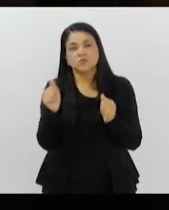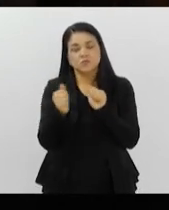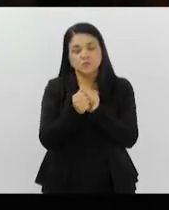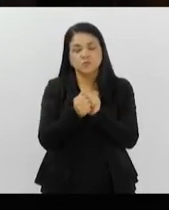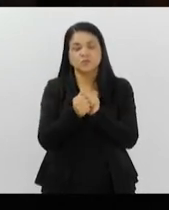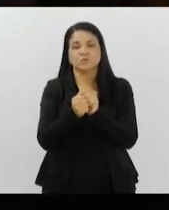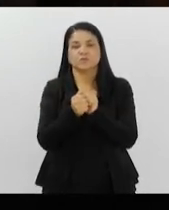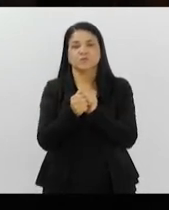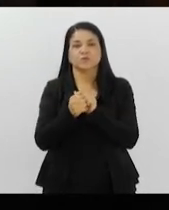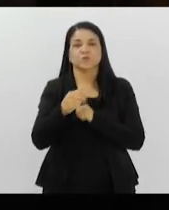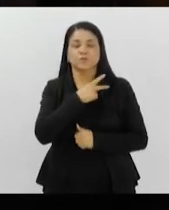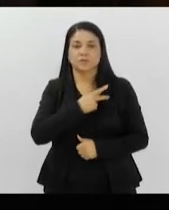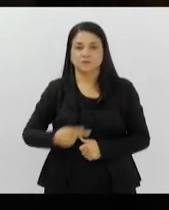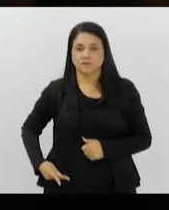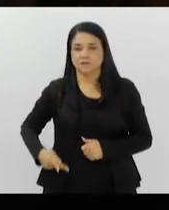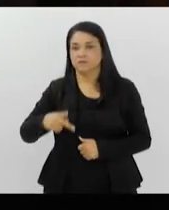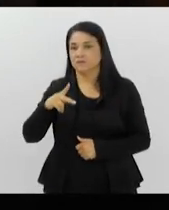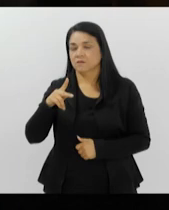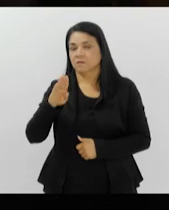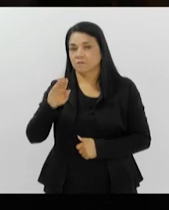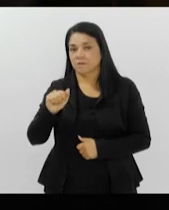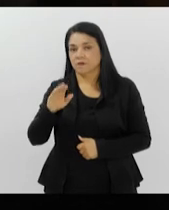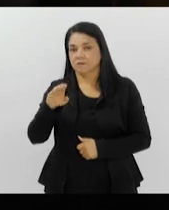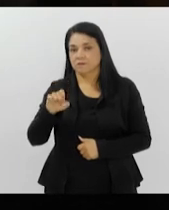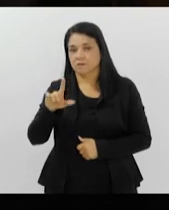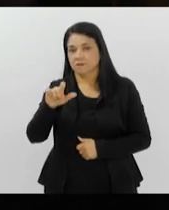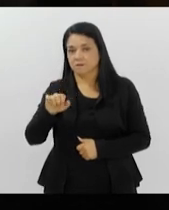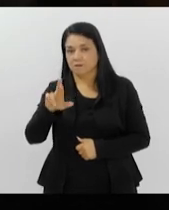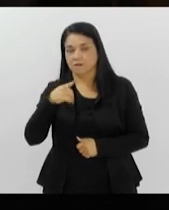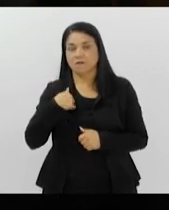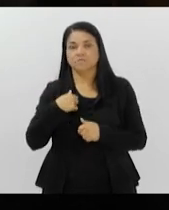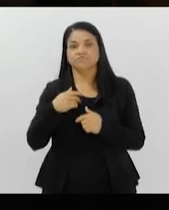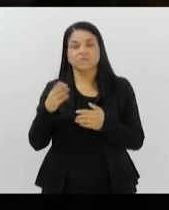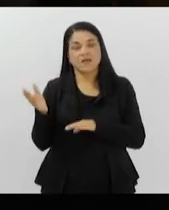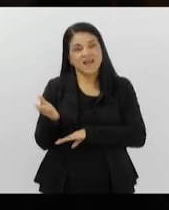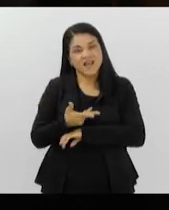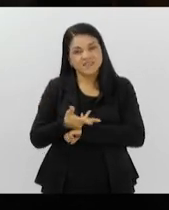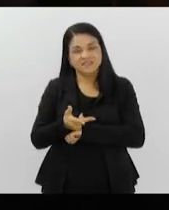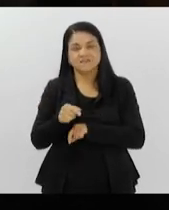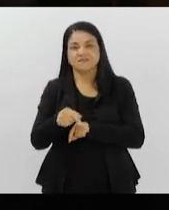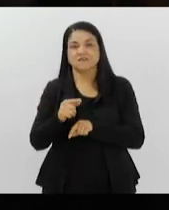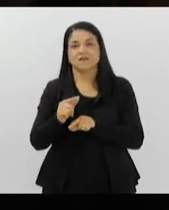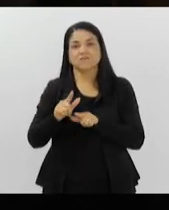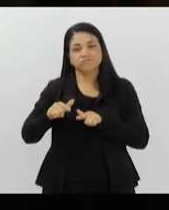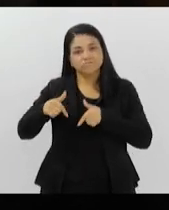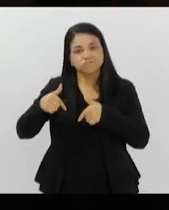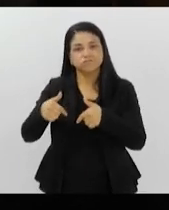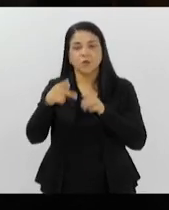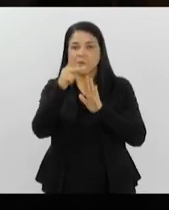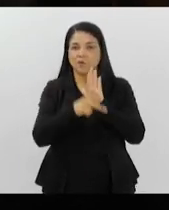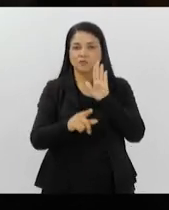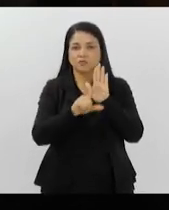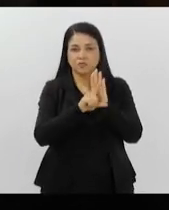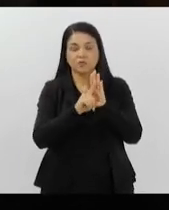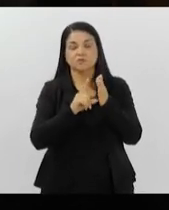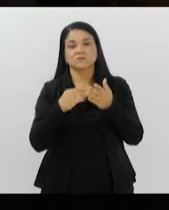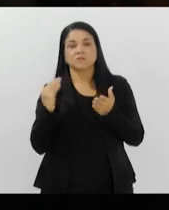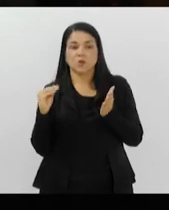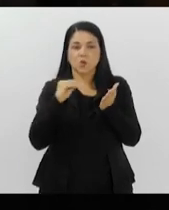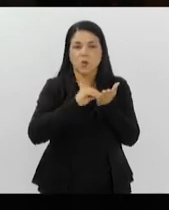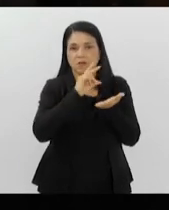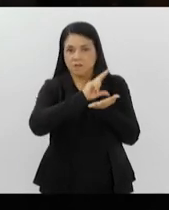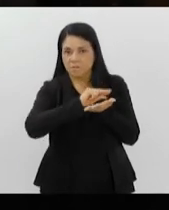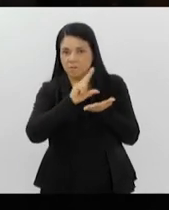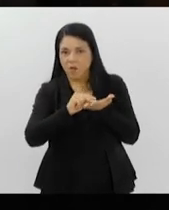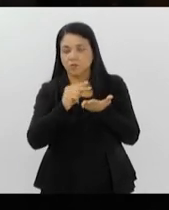Bacelar, acelerar a entrada do projeto de lei que altera o prazo na pauta, para que a gente possa